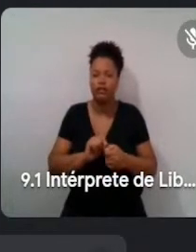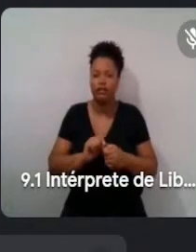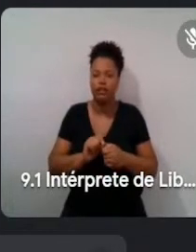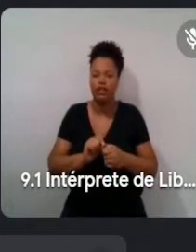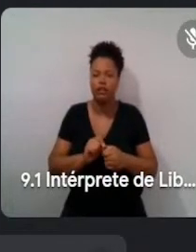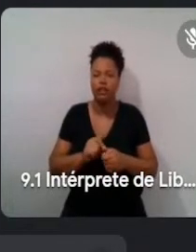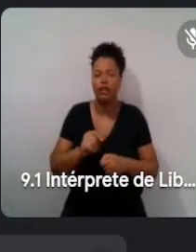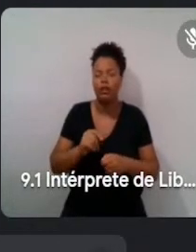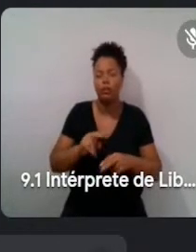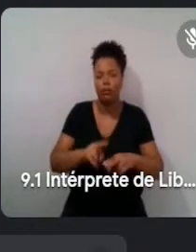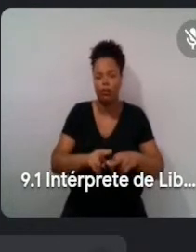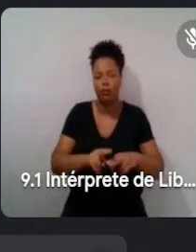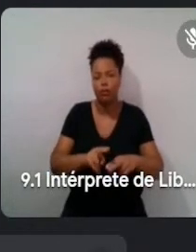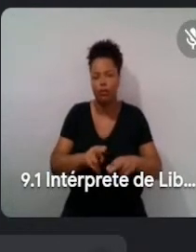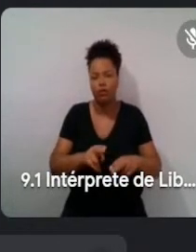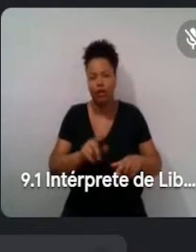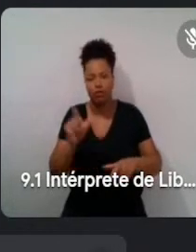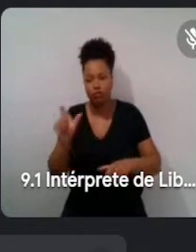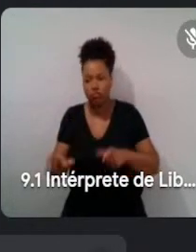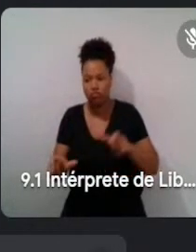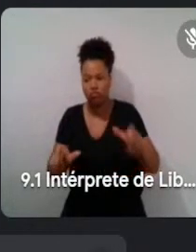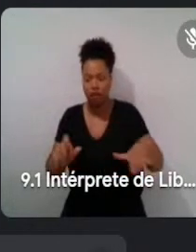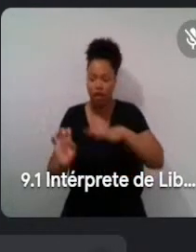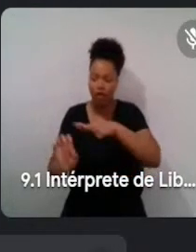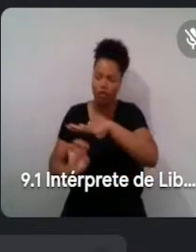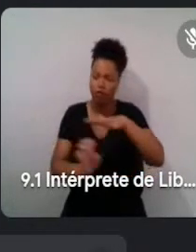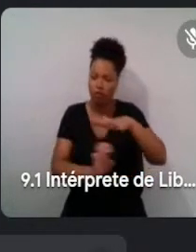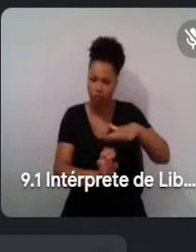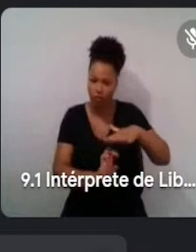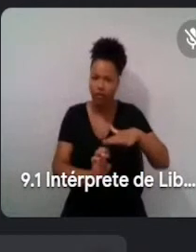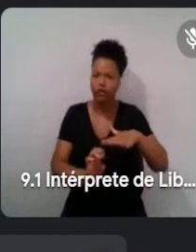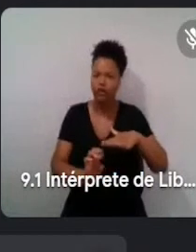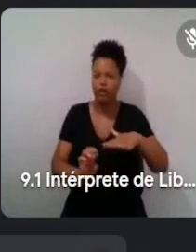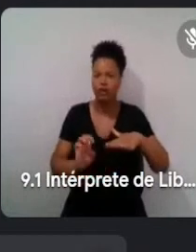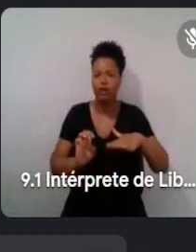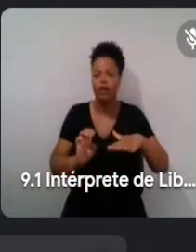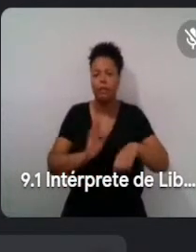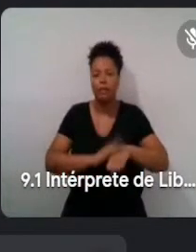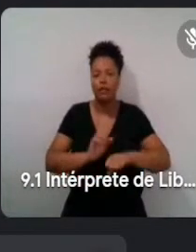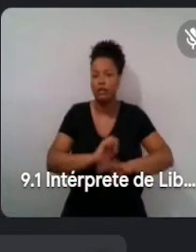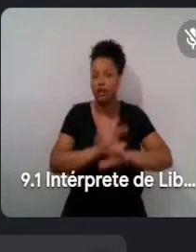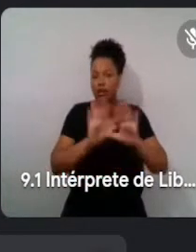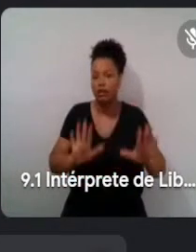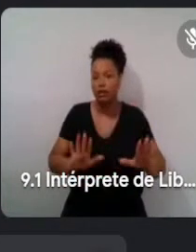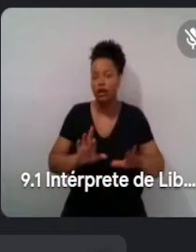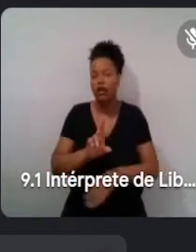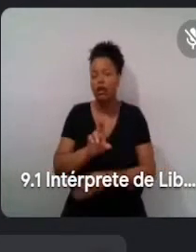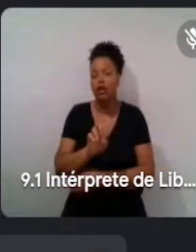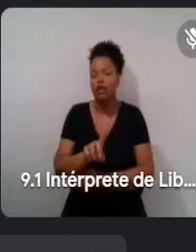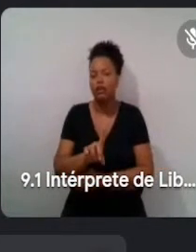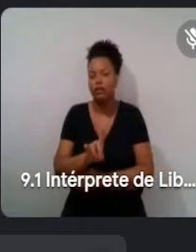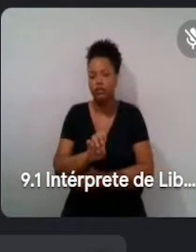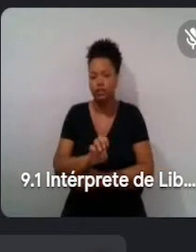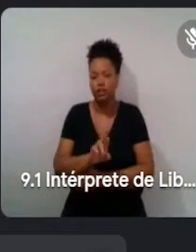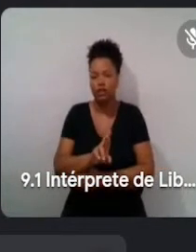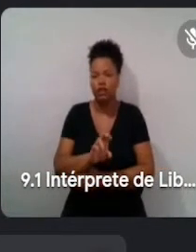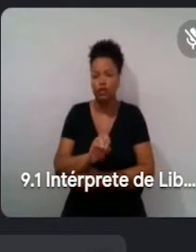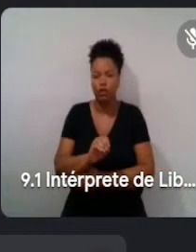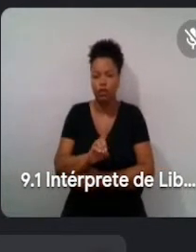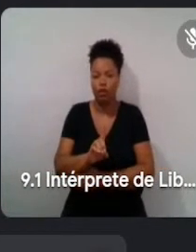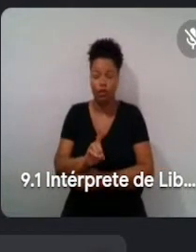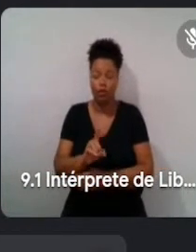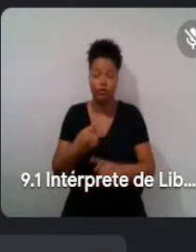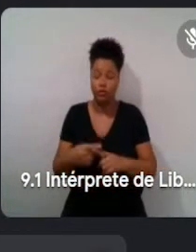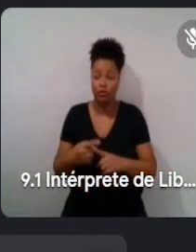televisão. Na verdade, bem esclarecidas as coisas, somente pela Rede Record, porque a Rede TV não havia sido intimada validamente.